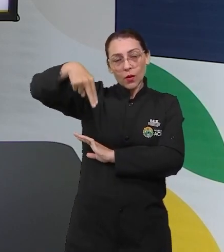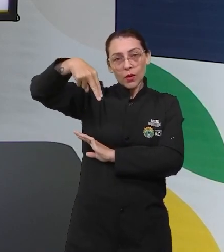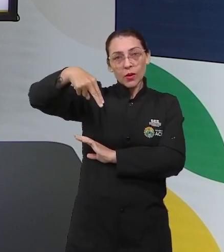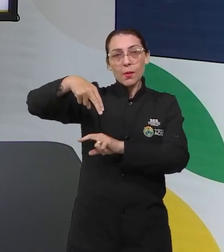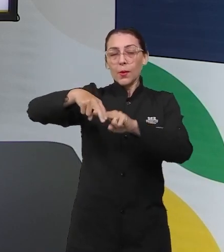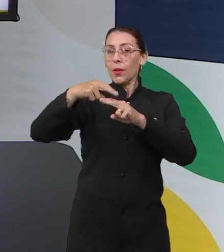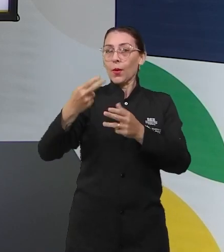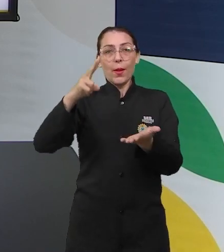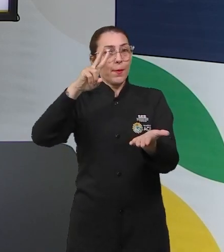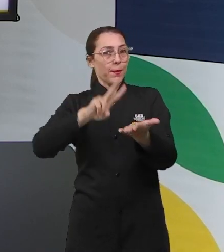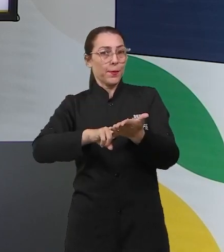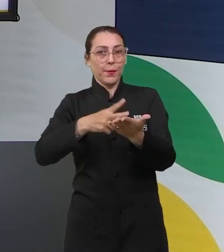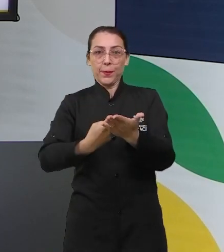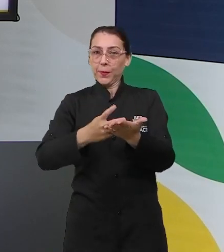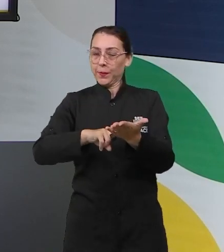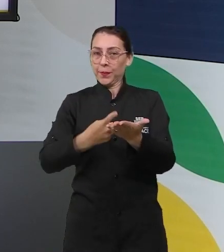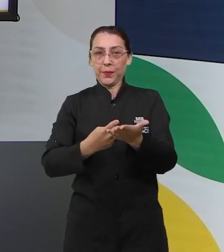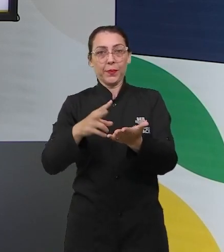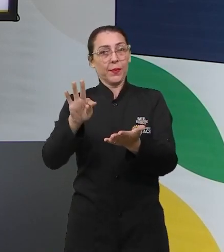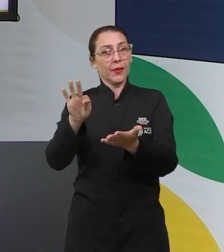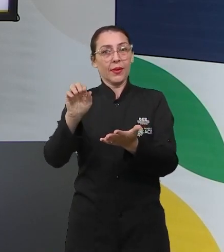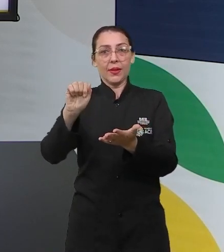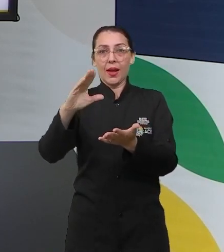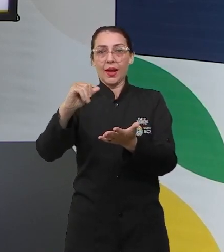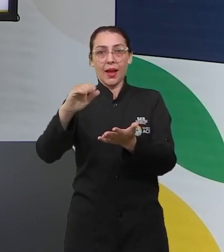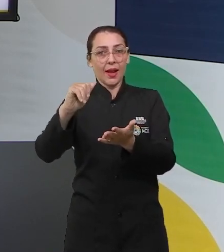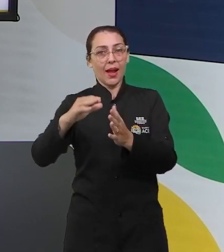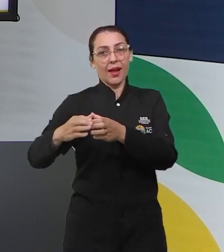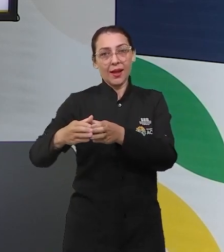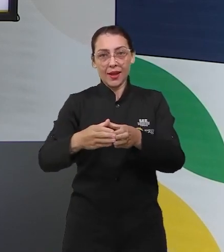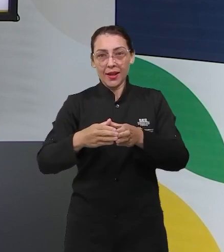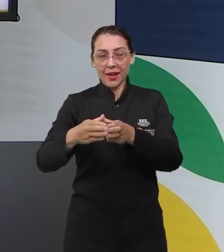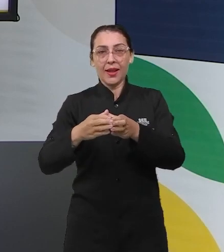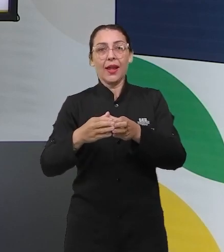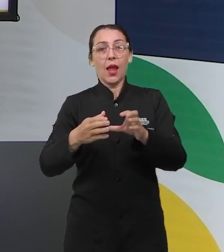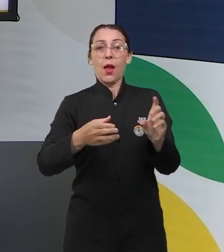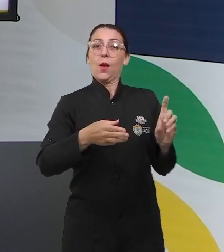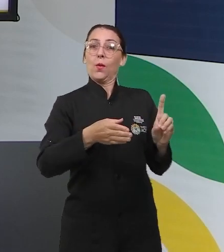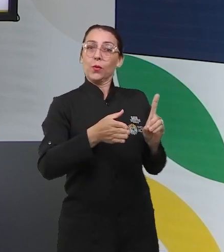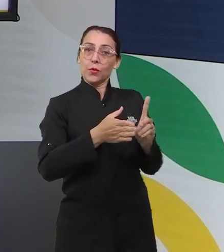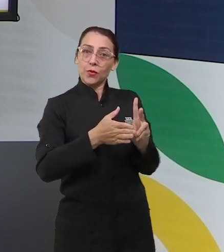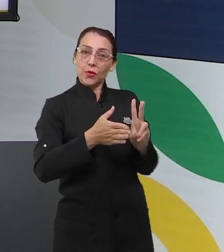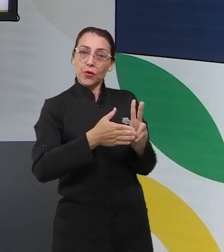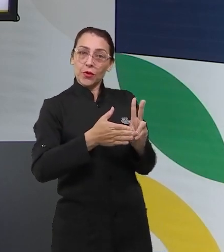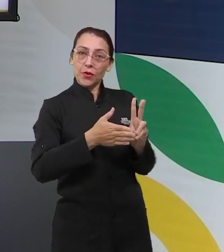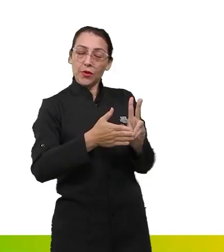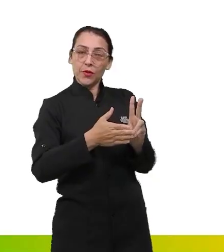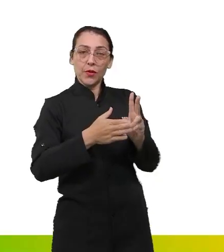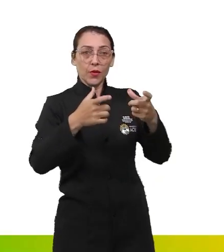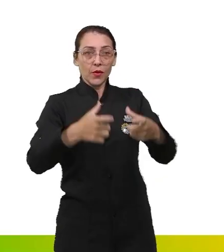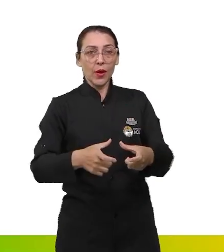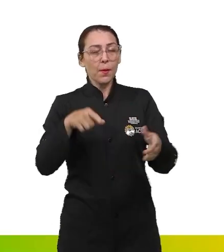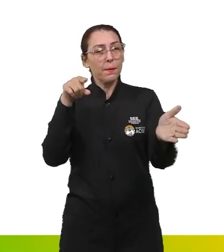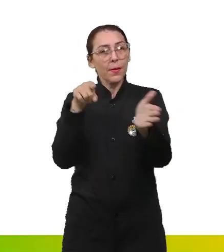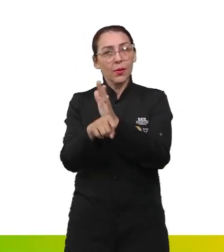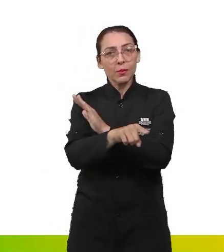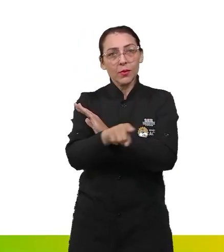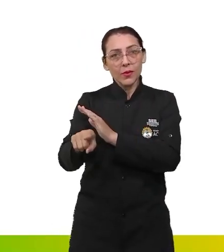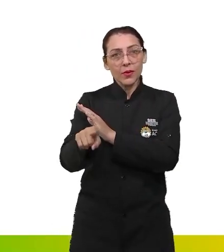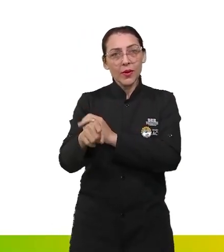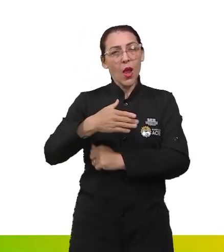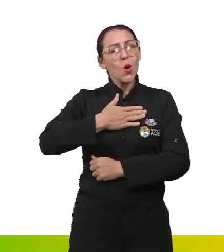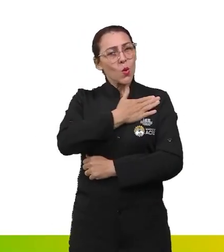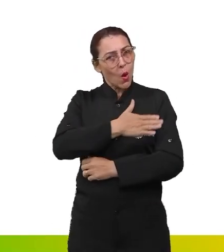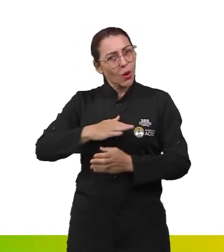não tem tradução para a língua espanhola. Então, tacacá, entre parênteses ali, é porque é um termo indígena local, tá bom? E aí eu pergunto para você, te gusta